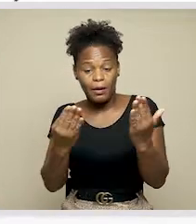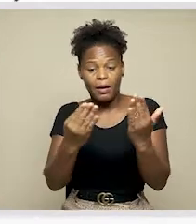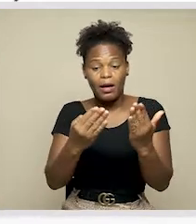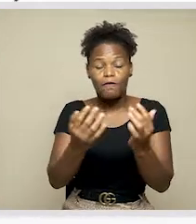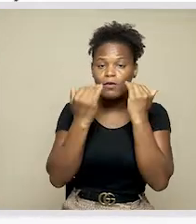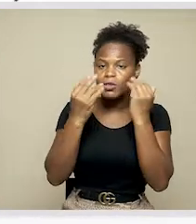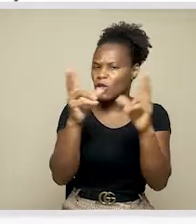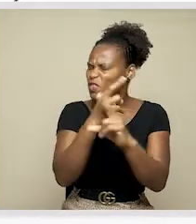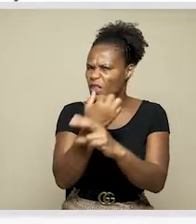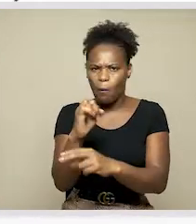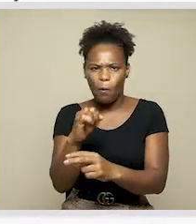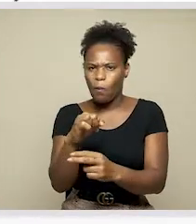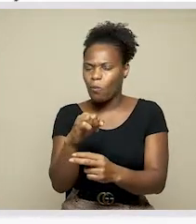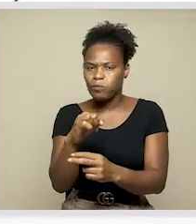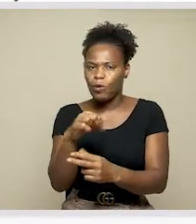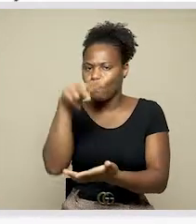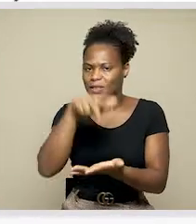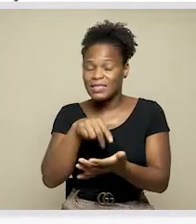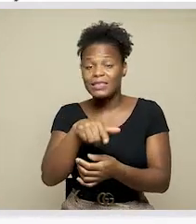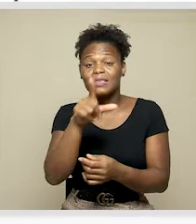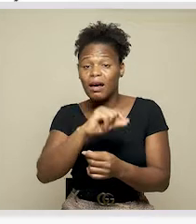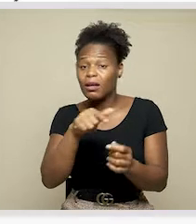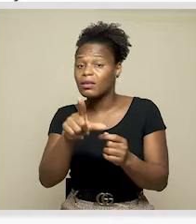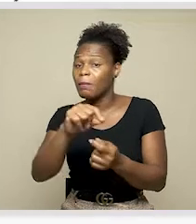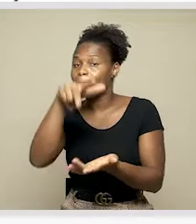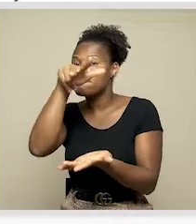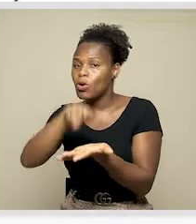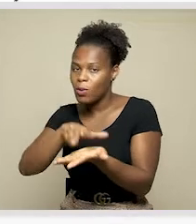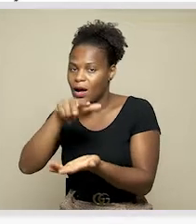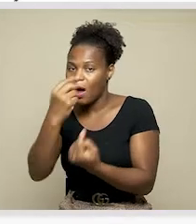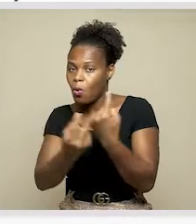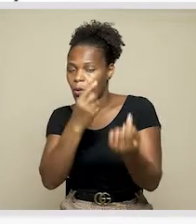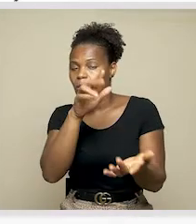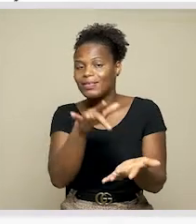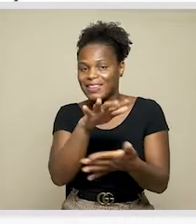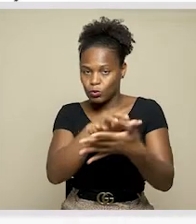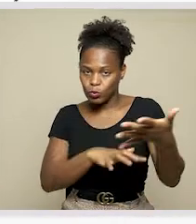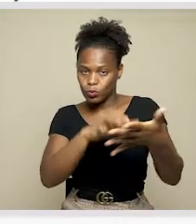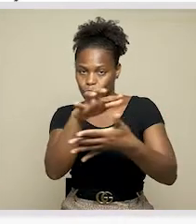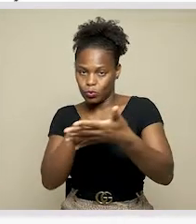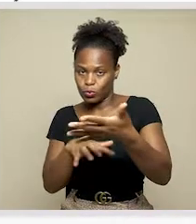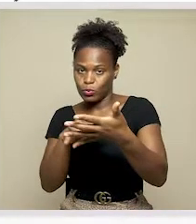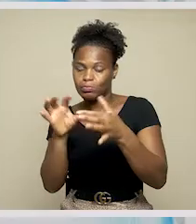oficiais. Nesta secção, também publicaram alguns textos literários.